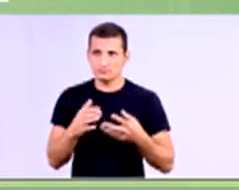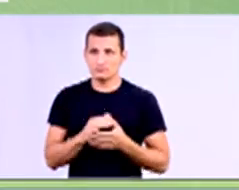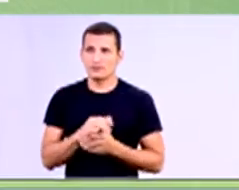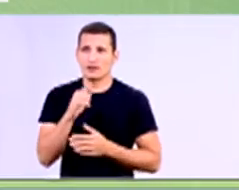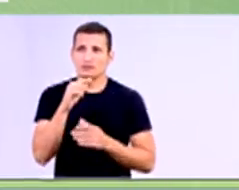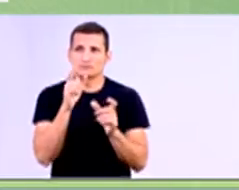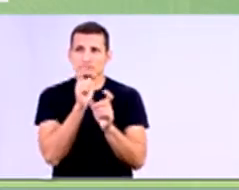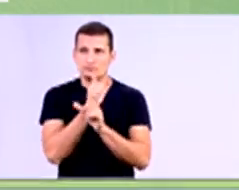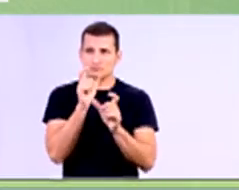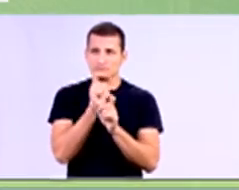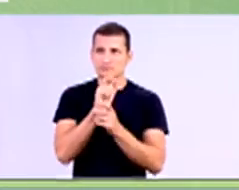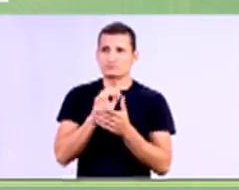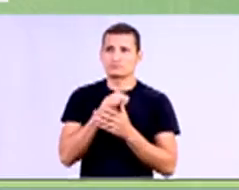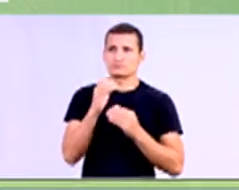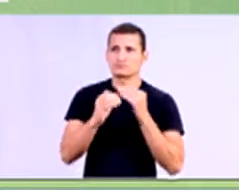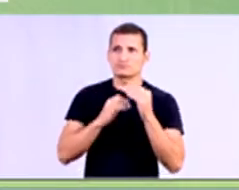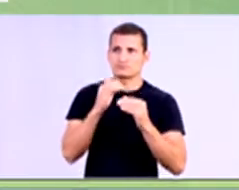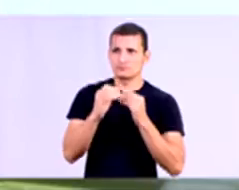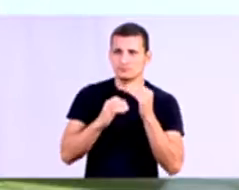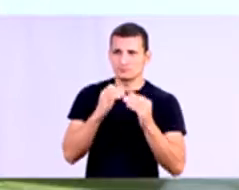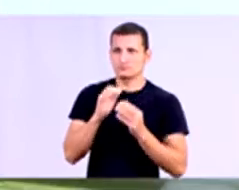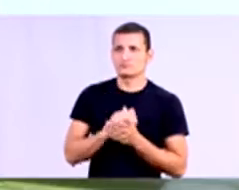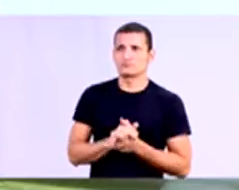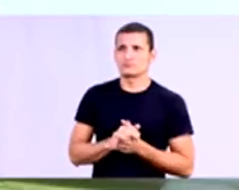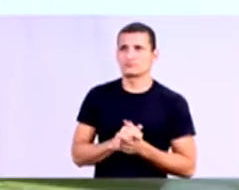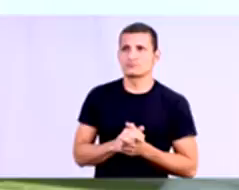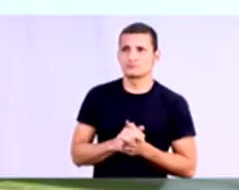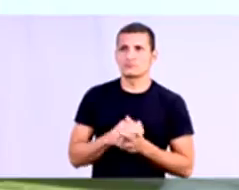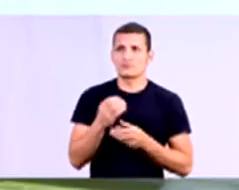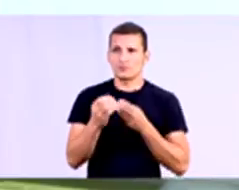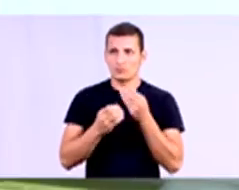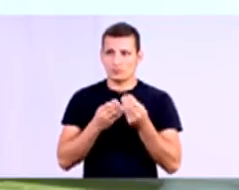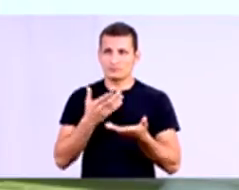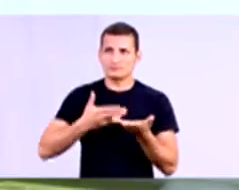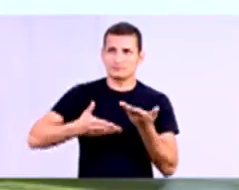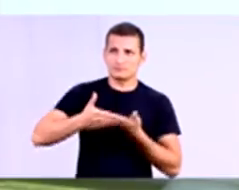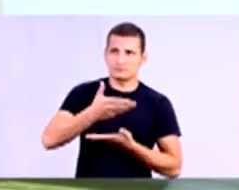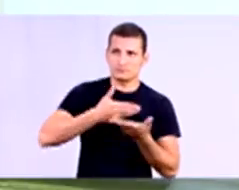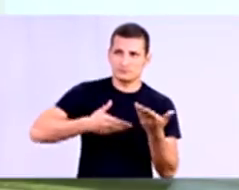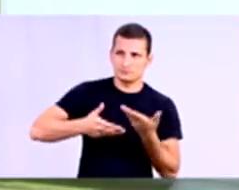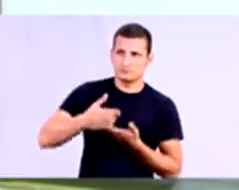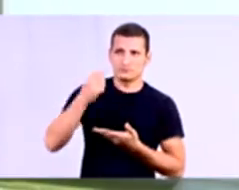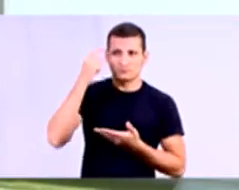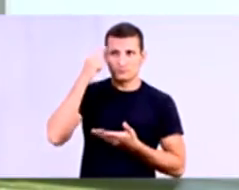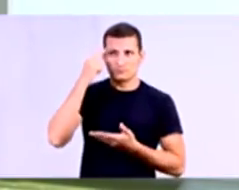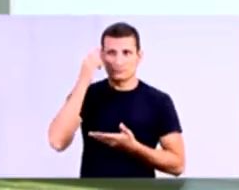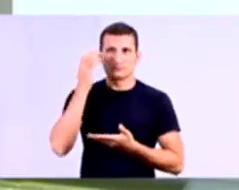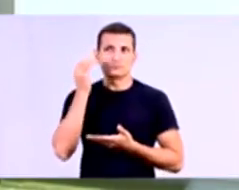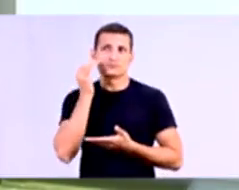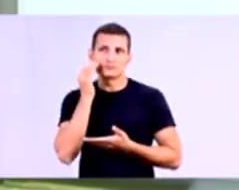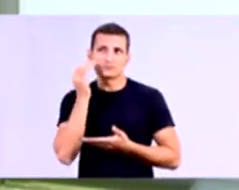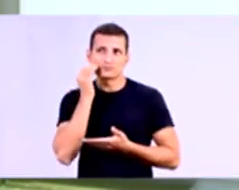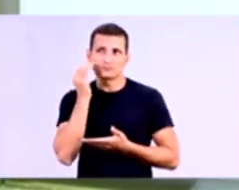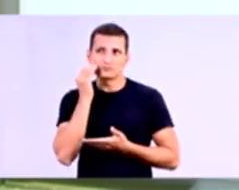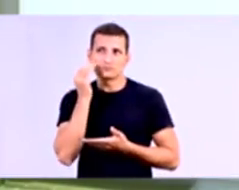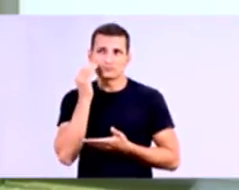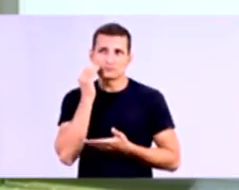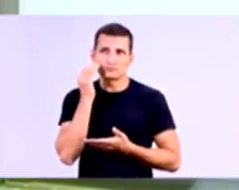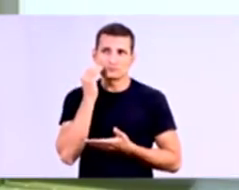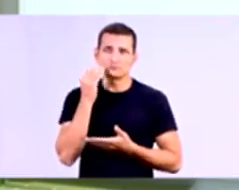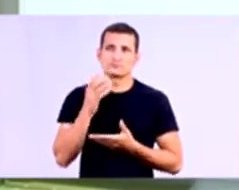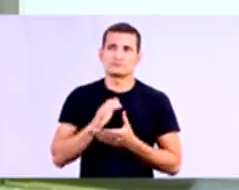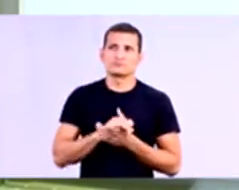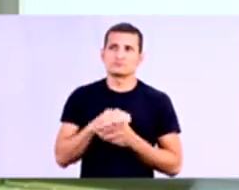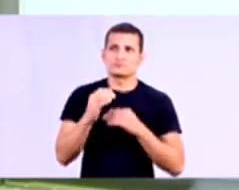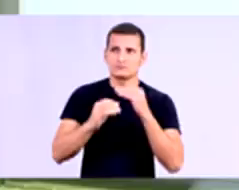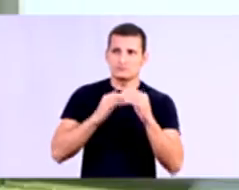essa estrutura. Em banco de dados, para que a gente monte um relacionamento, até já pensando na consulta, né, no script de